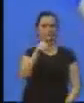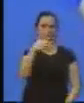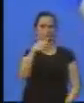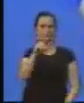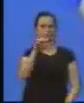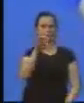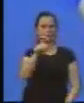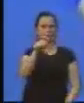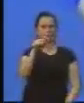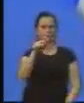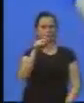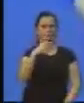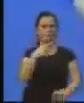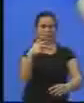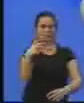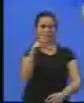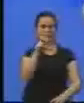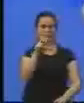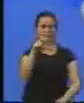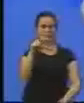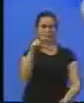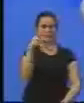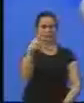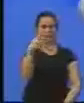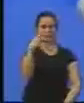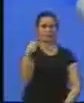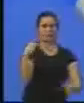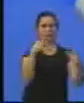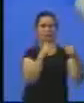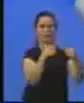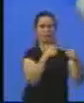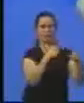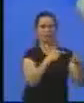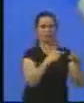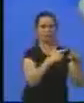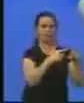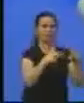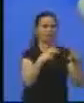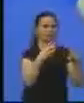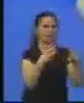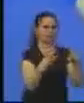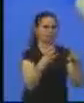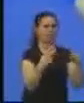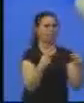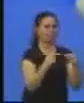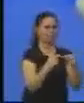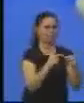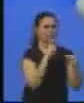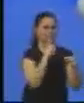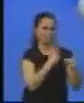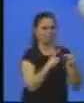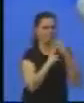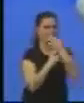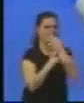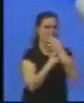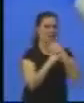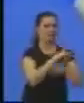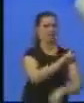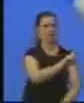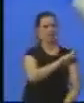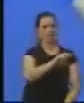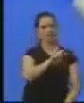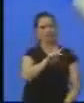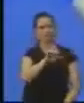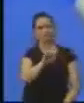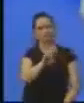a 5x². No ponto x igual a 3, será? Vamos ver qual é a resposta? Você primeiro derivou, depois